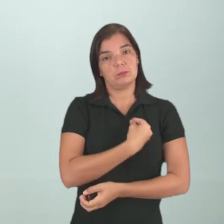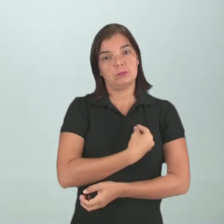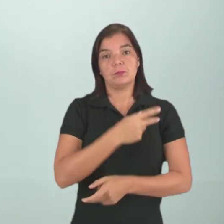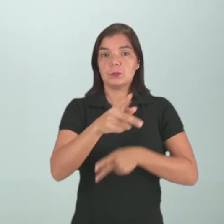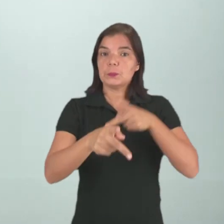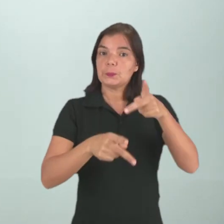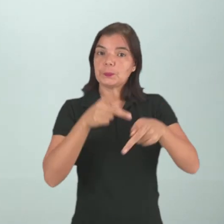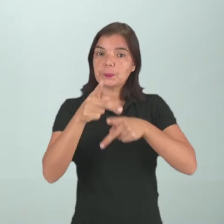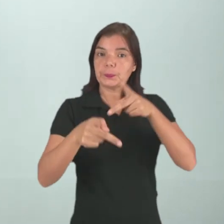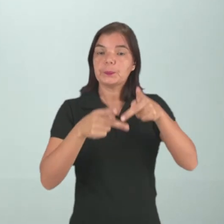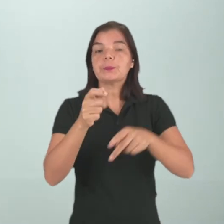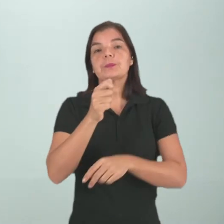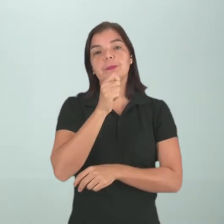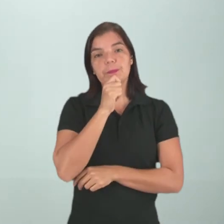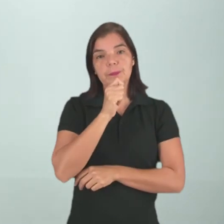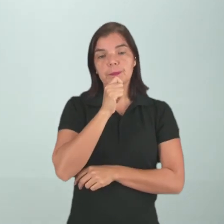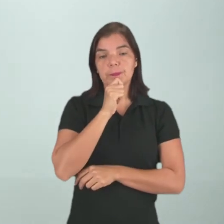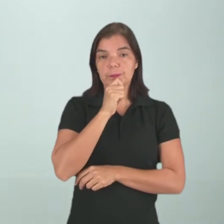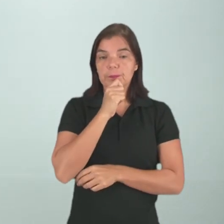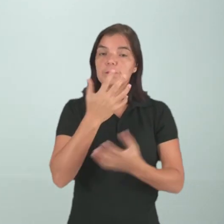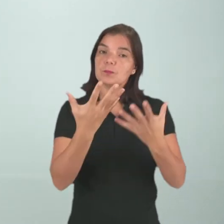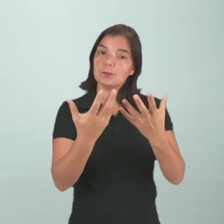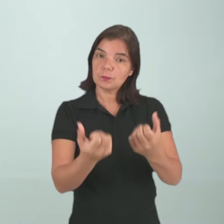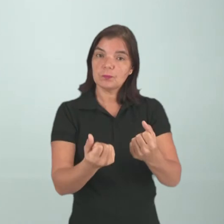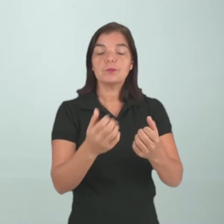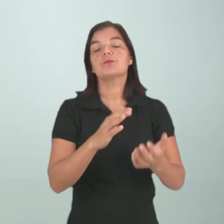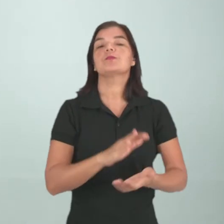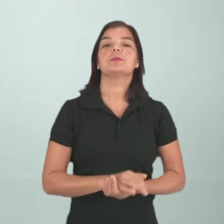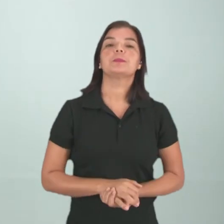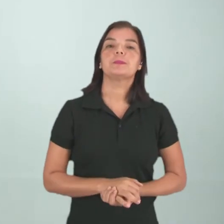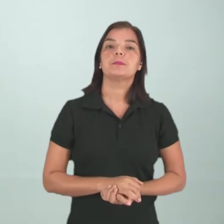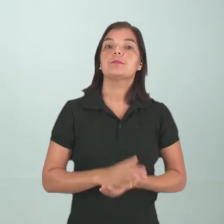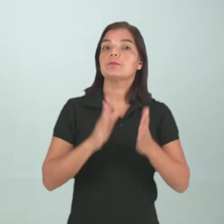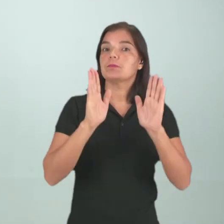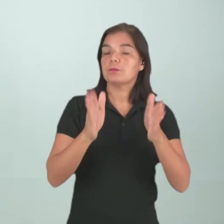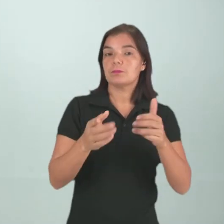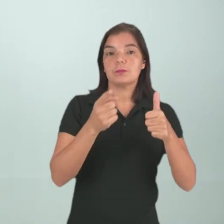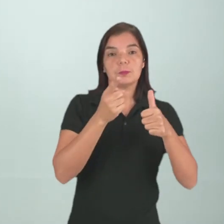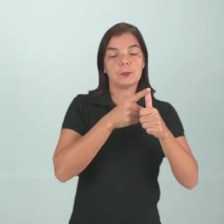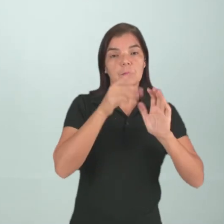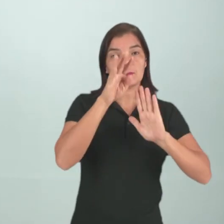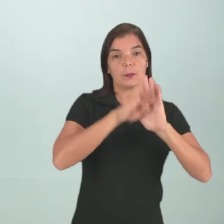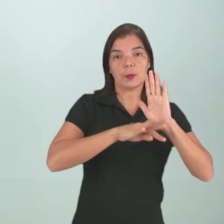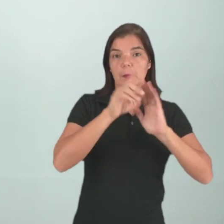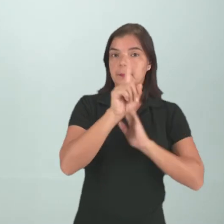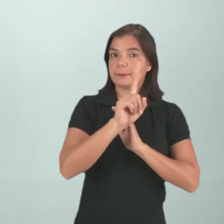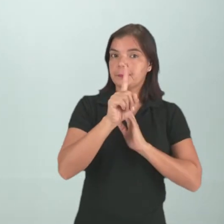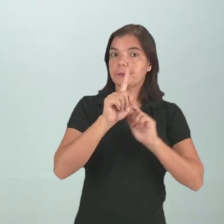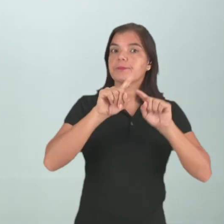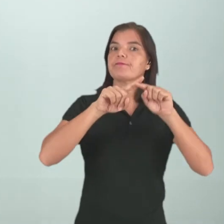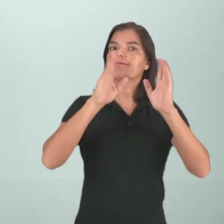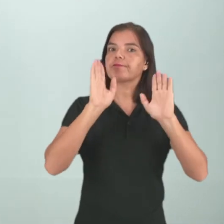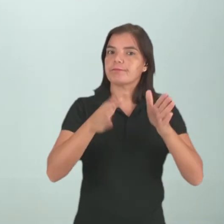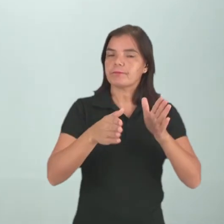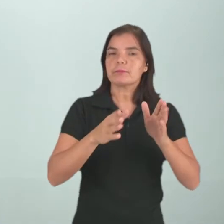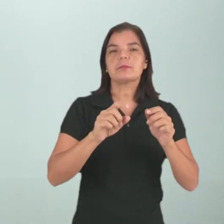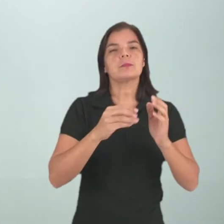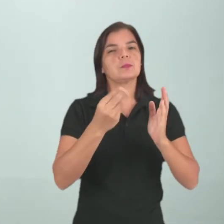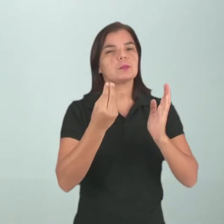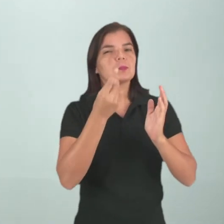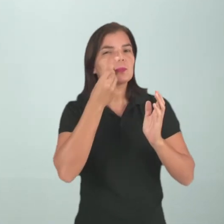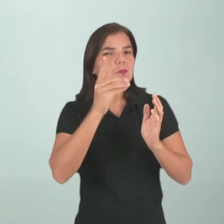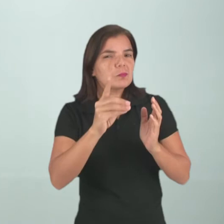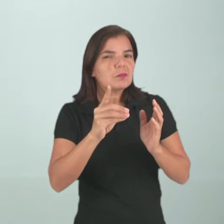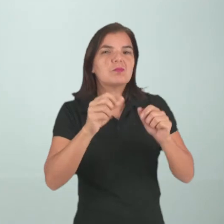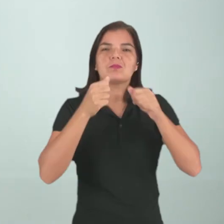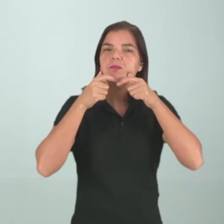do povo que vive aí no sertão, no Nordeste brasileiro. Já o primeiro texto, não, ele já vem datado, já vem com a